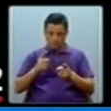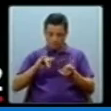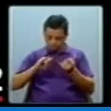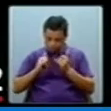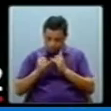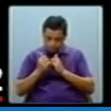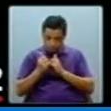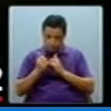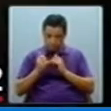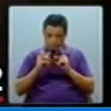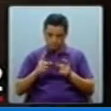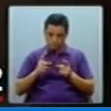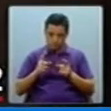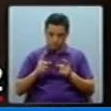impacto